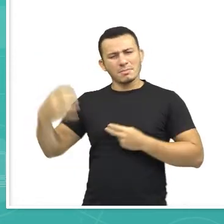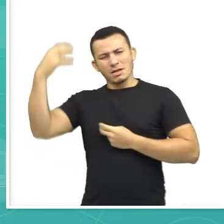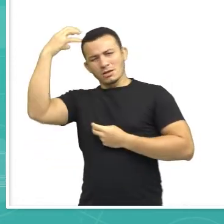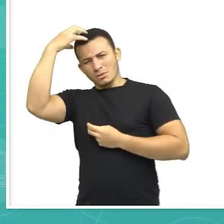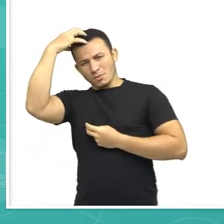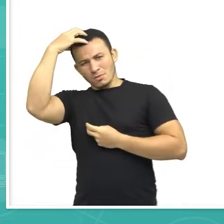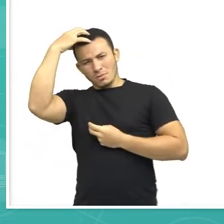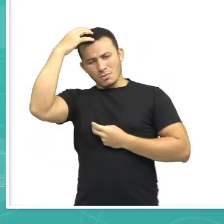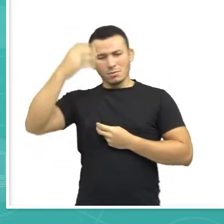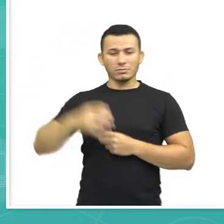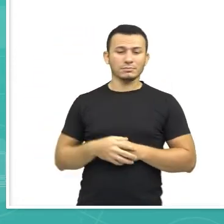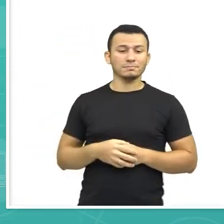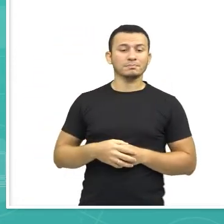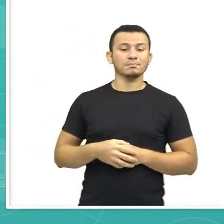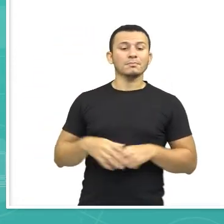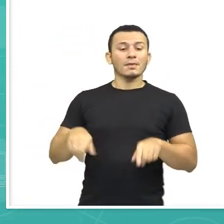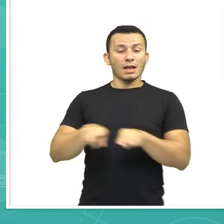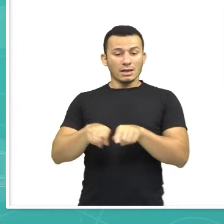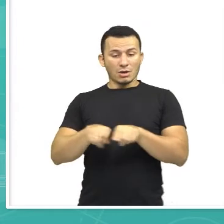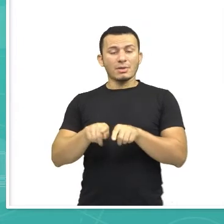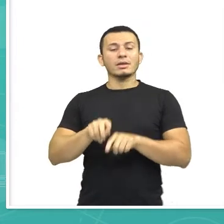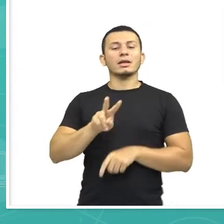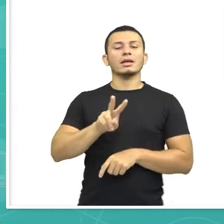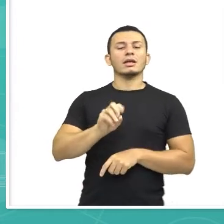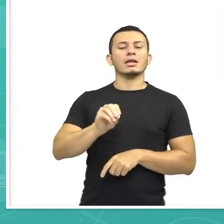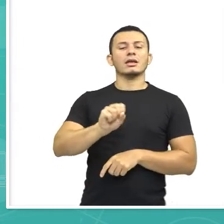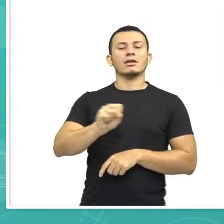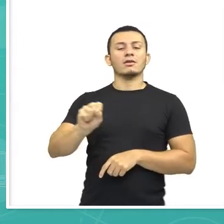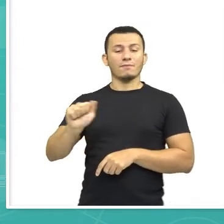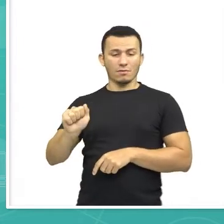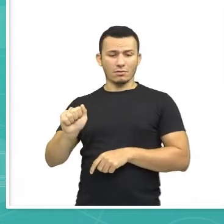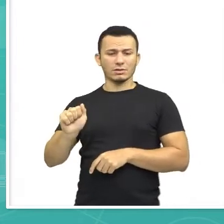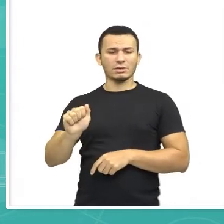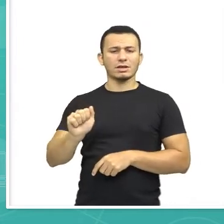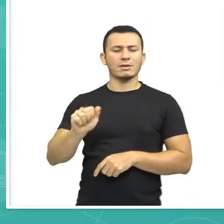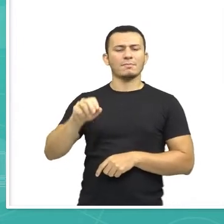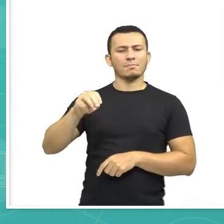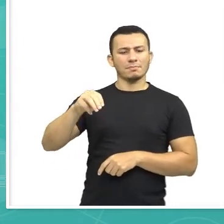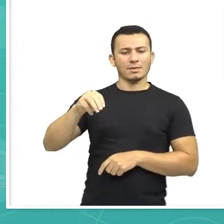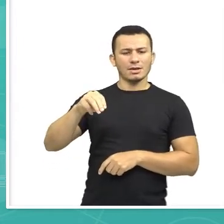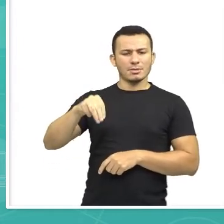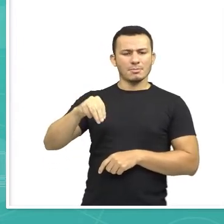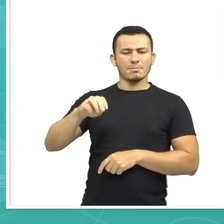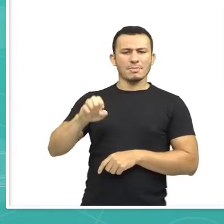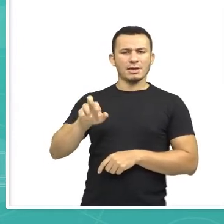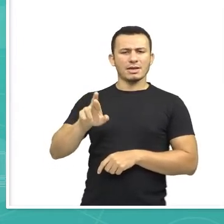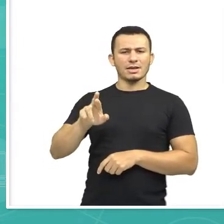Vossa Meritíssima. Usado aqui por extenso mesmo. Você vai utilizar quando for